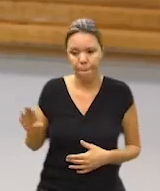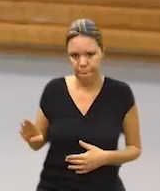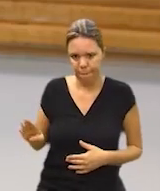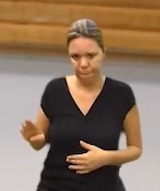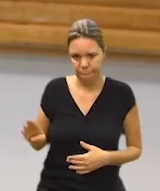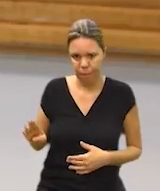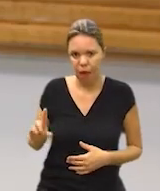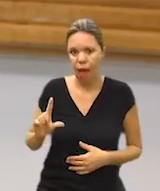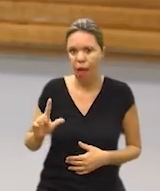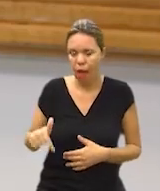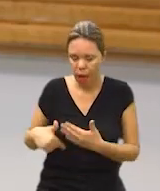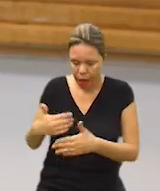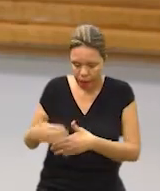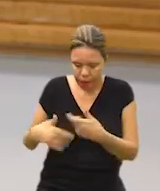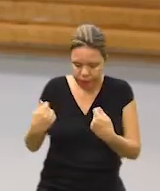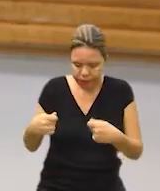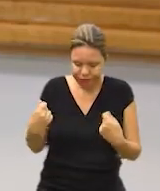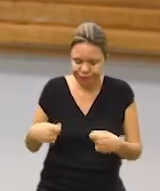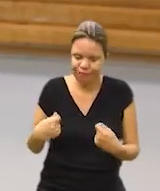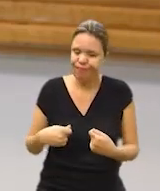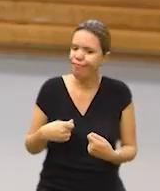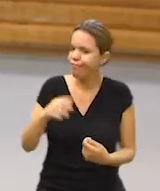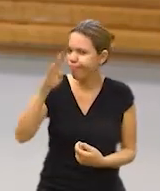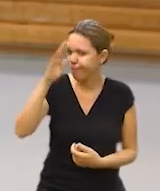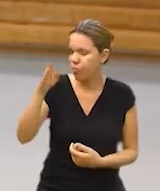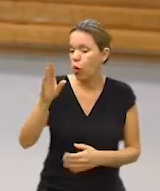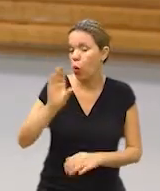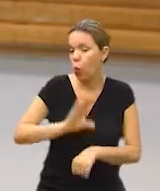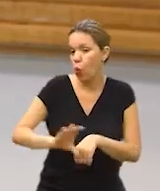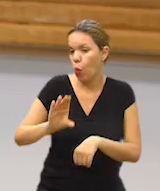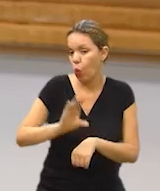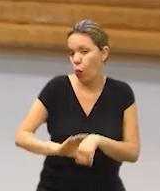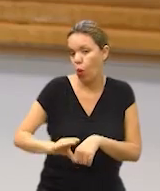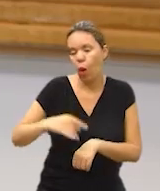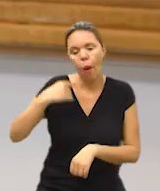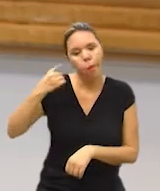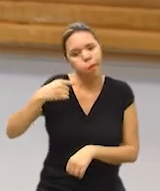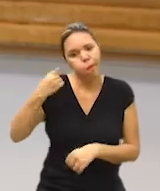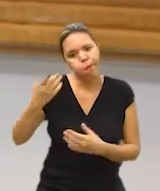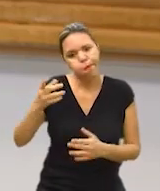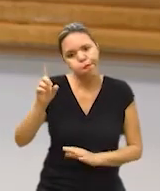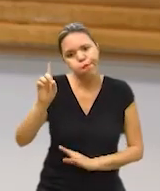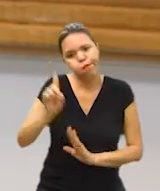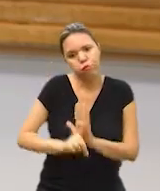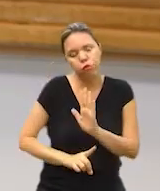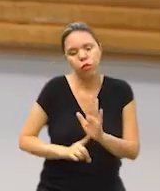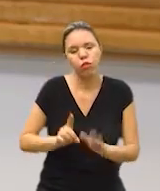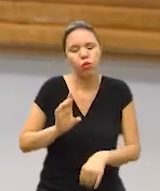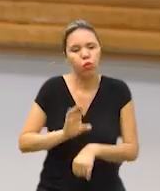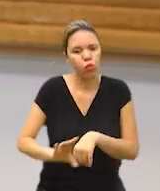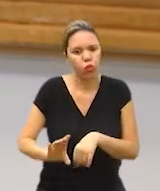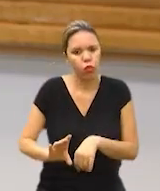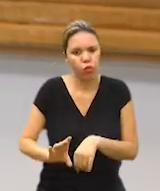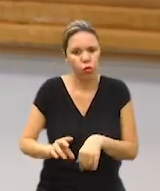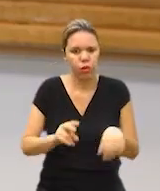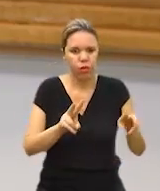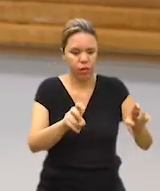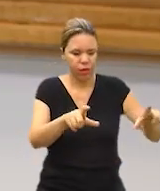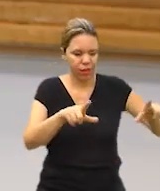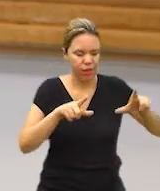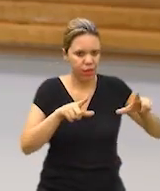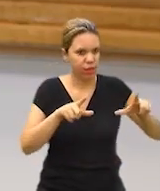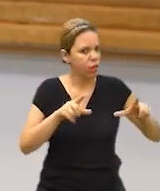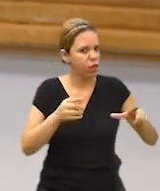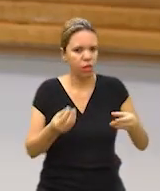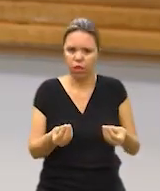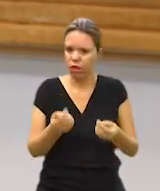uma passagem necessária para quem faz o curso de Direito, né? Porque o curso de Direito dá para a gente um título, mas não dá